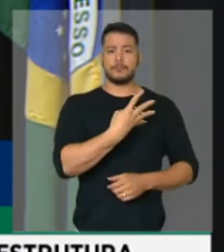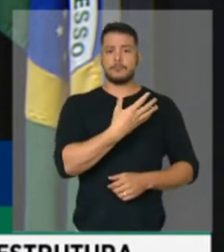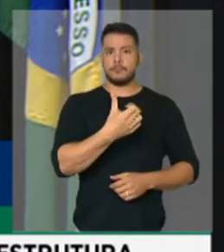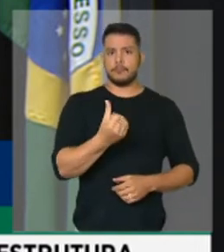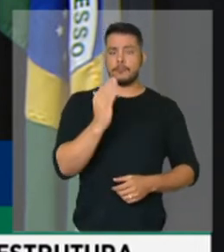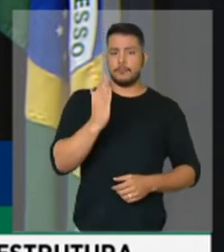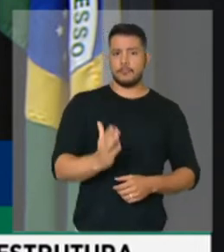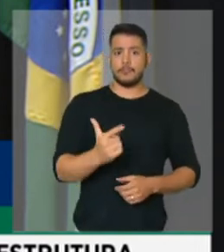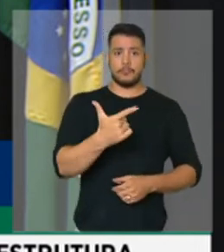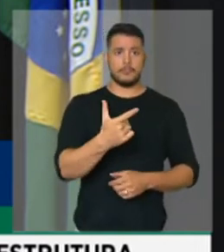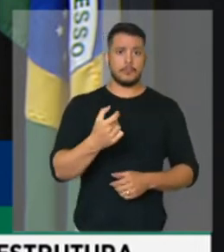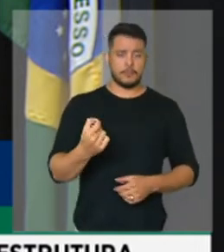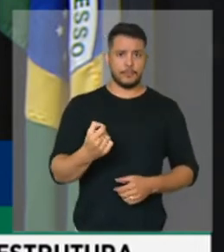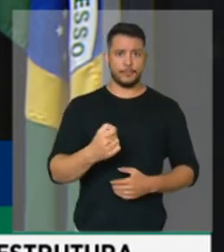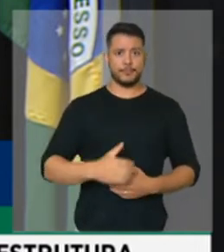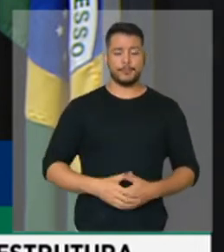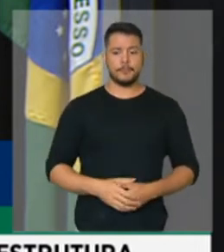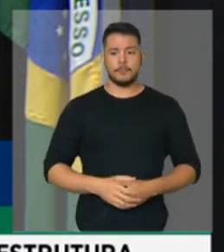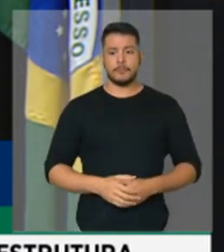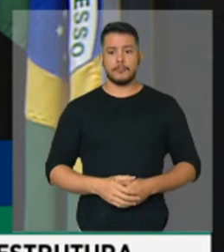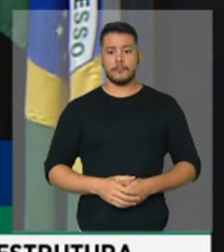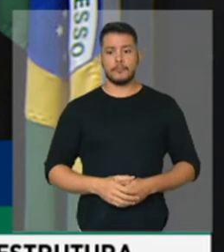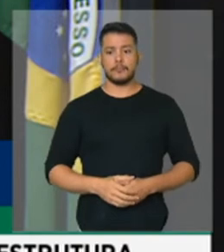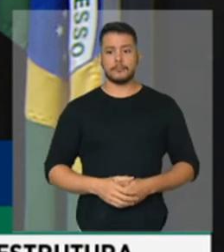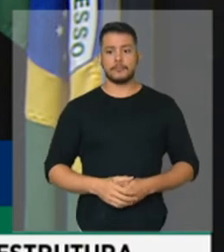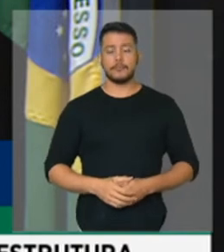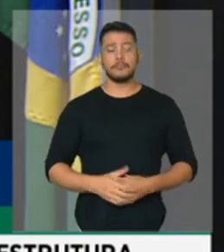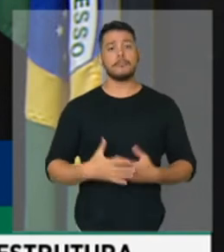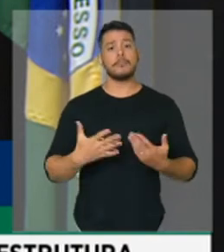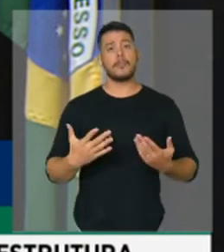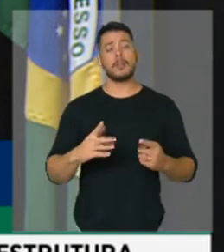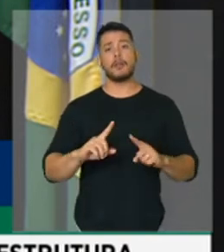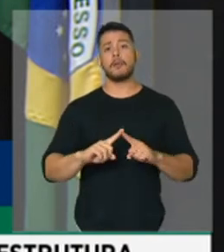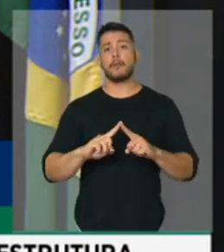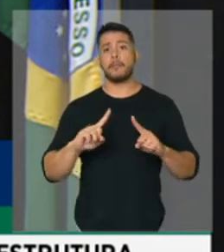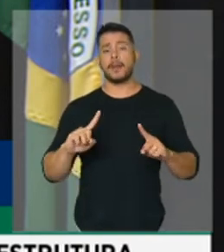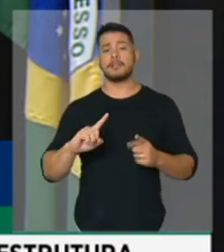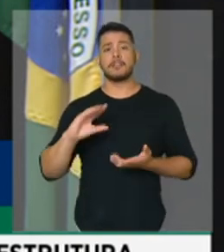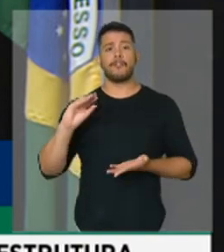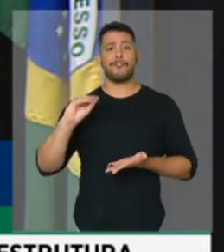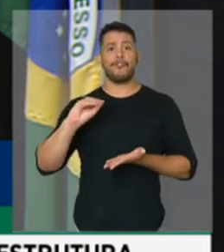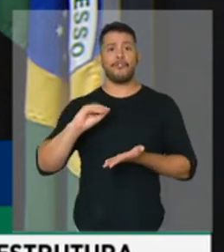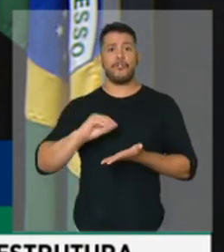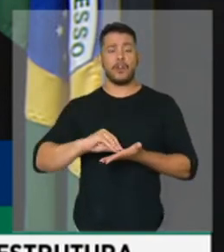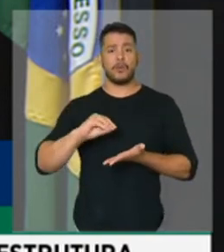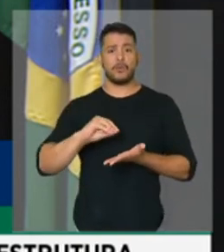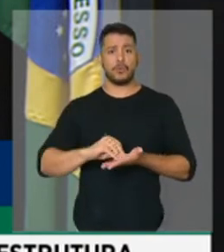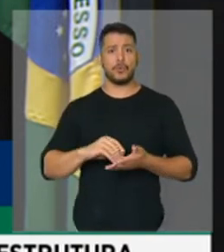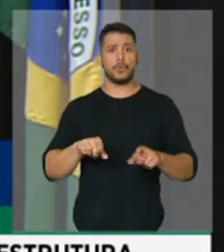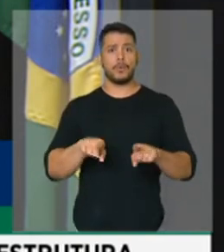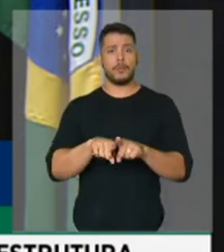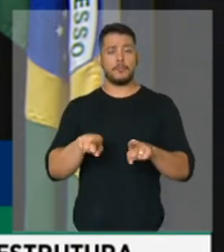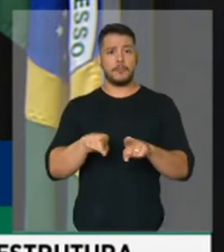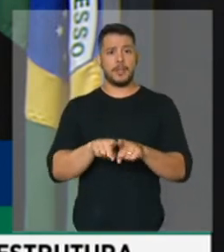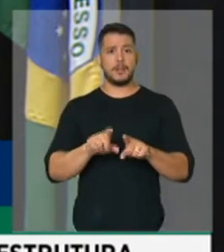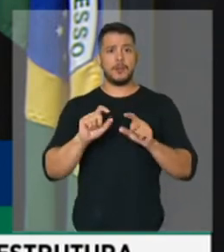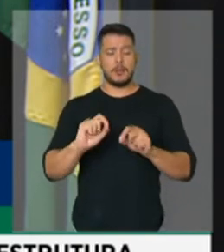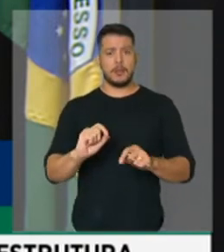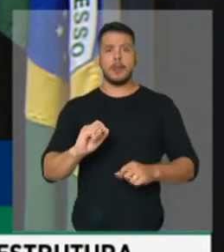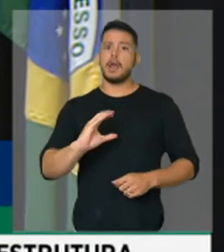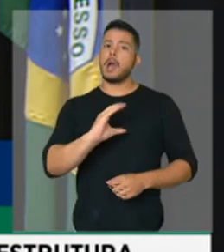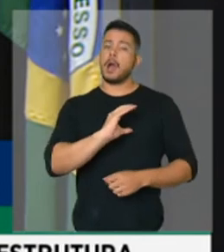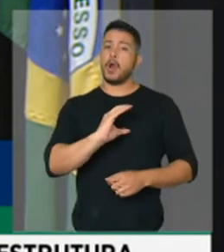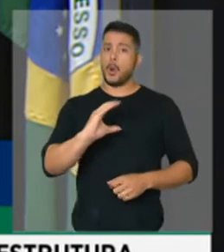2646/2020, na forma substitutiva em anexo. E deveria ter mencionado as 7 emendas que nesta comissão